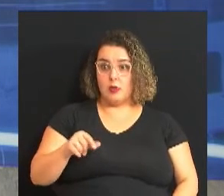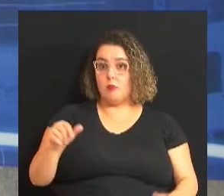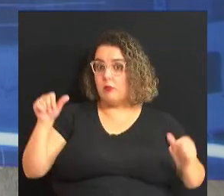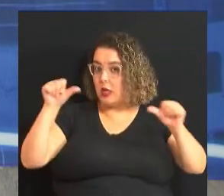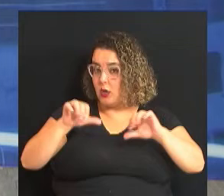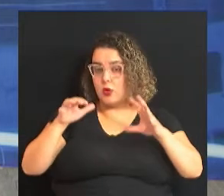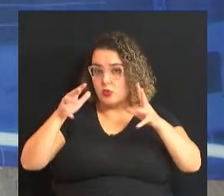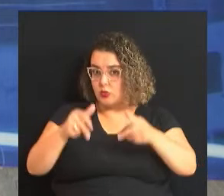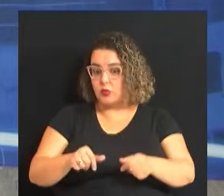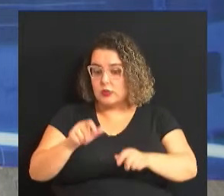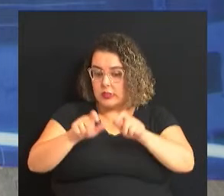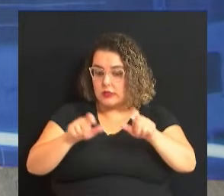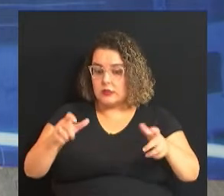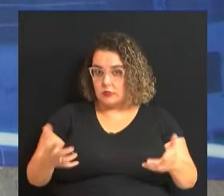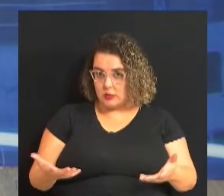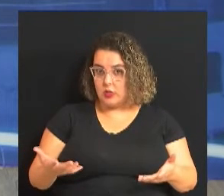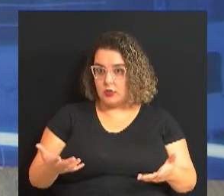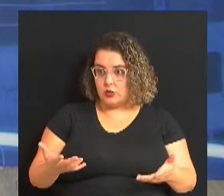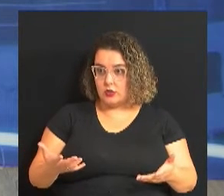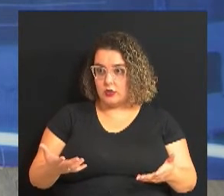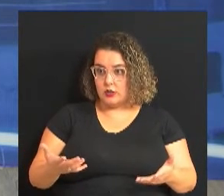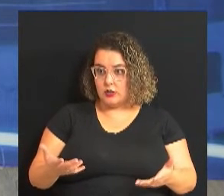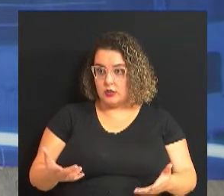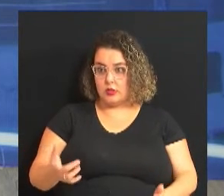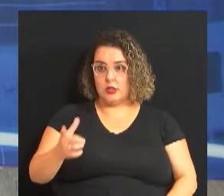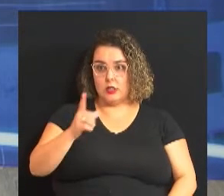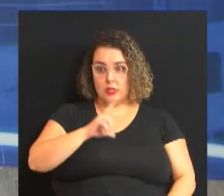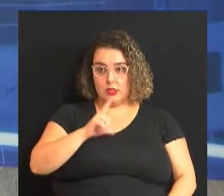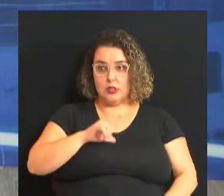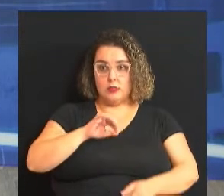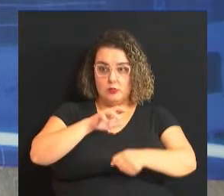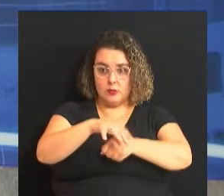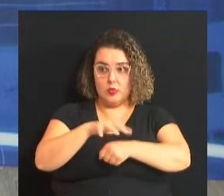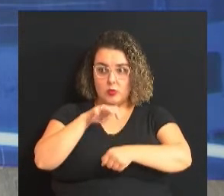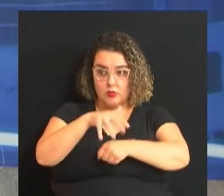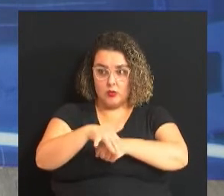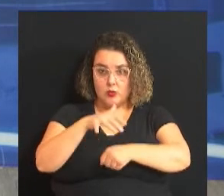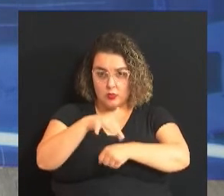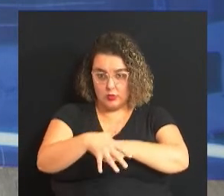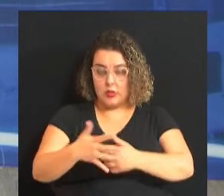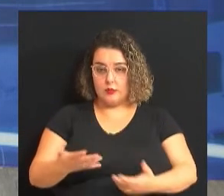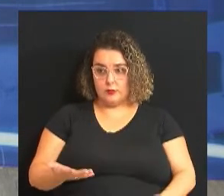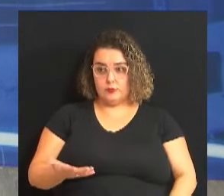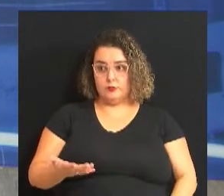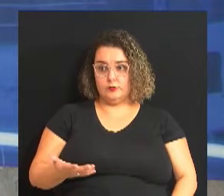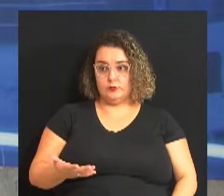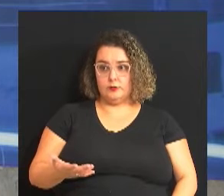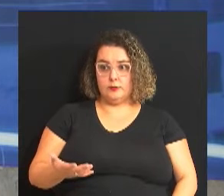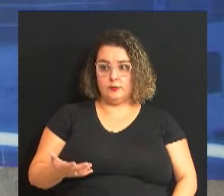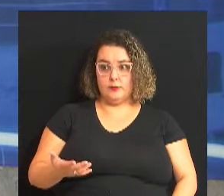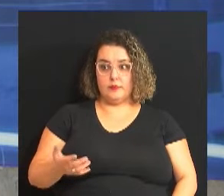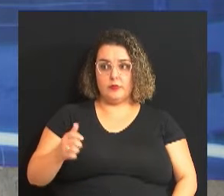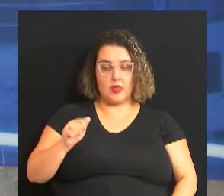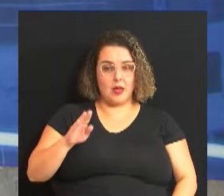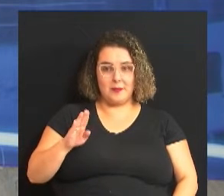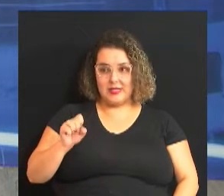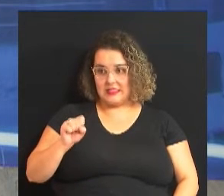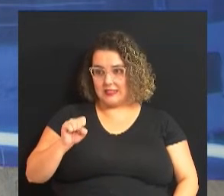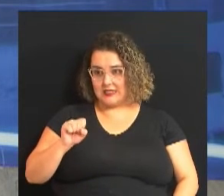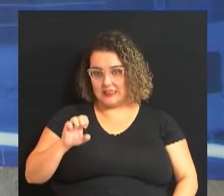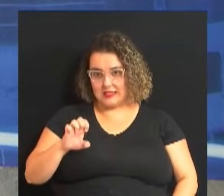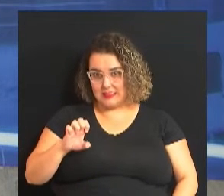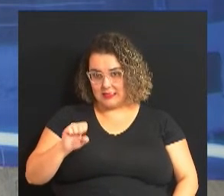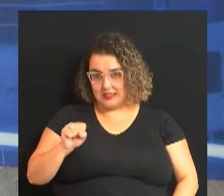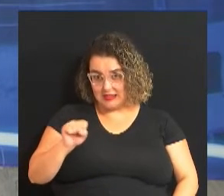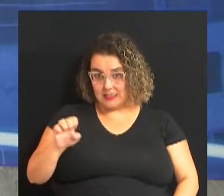essas pessoas, além de elas terem, às vezes, infecções com fístulas, formação de abscesso na parede e na